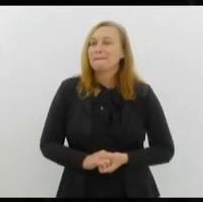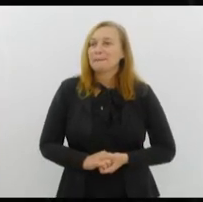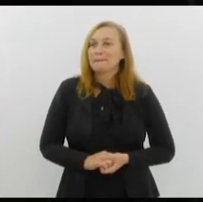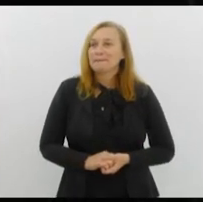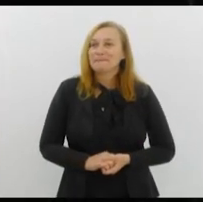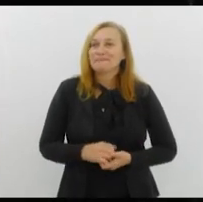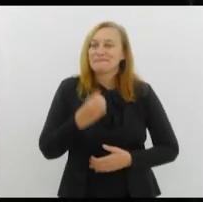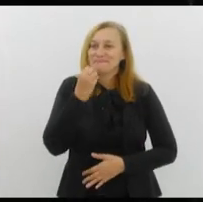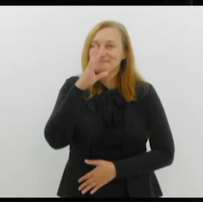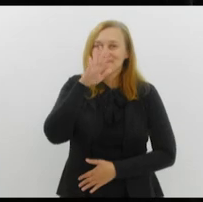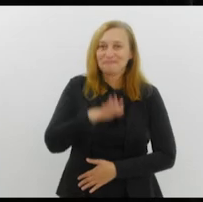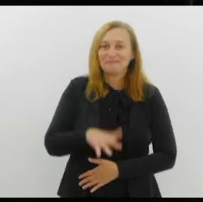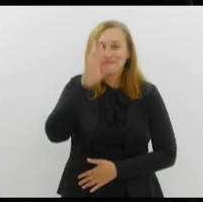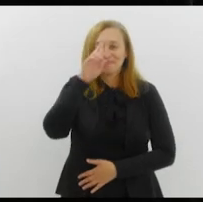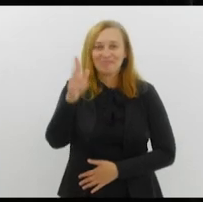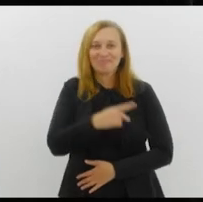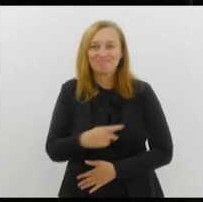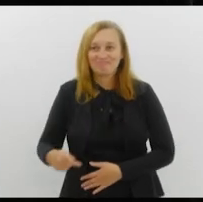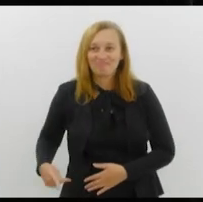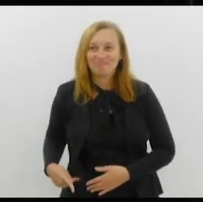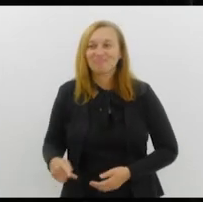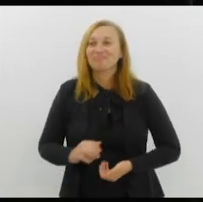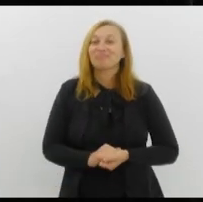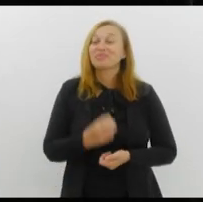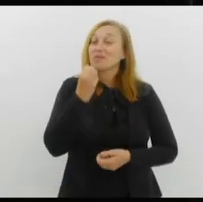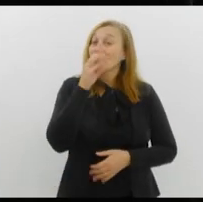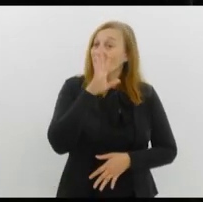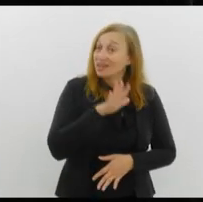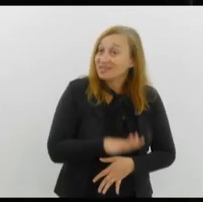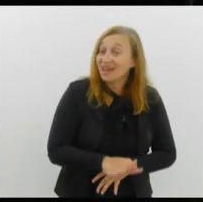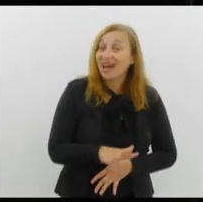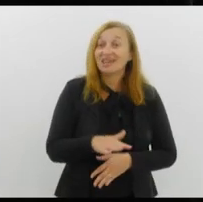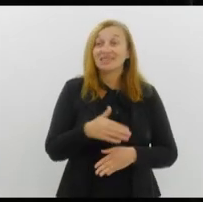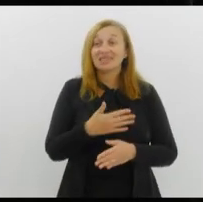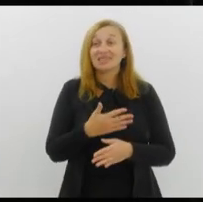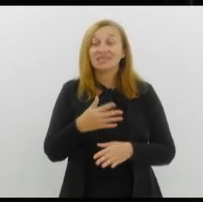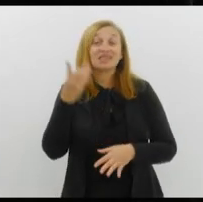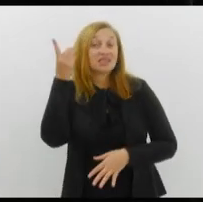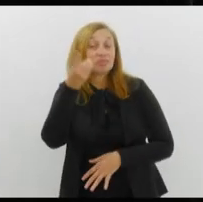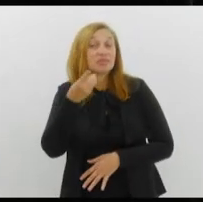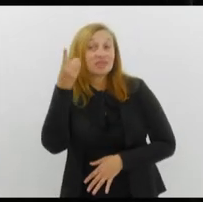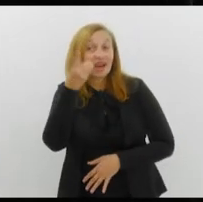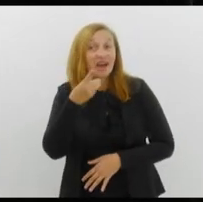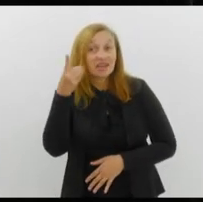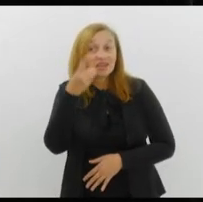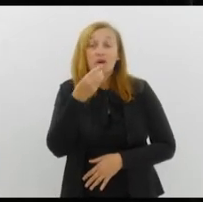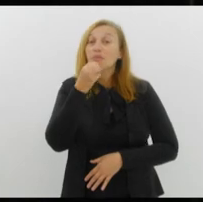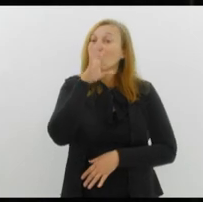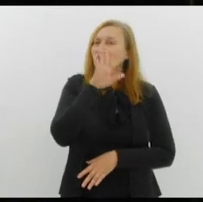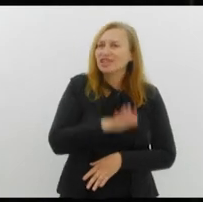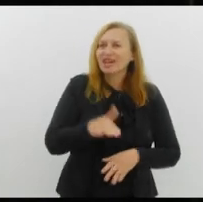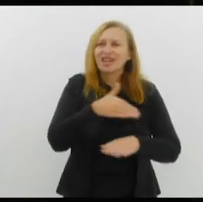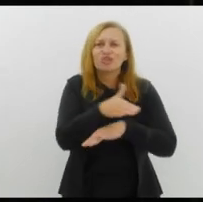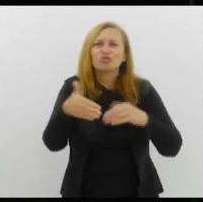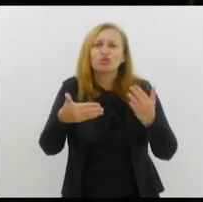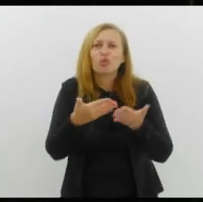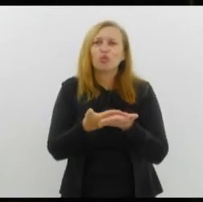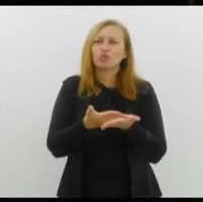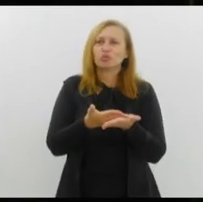Boa tarde, senhora presidente. Boa tarde, nobres parlamentares, boa tarde a todos aqueles